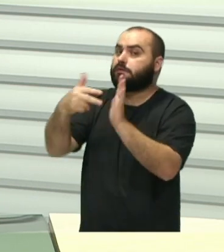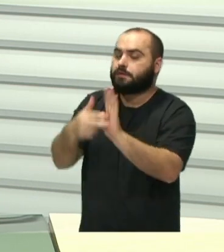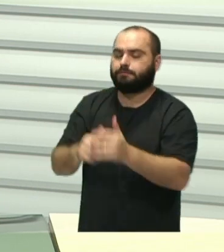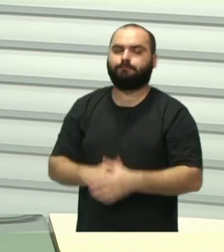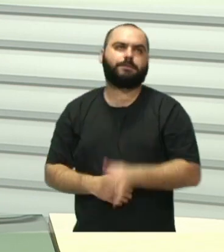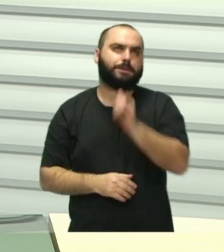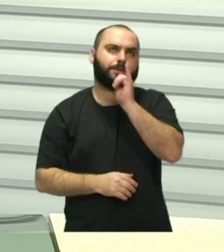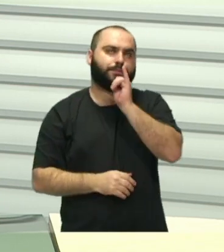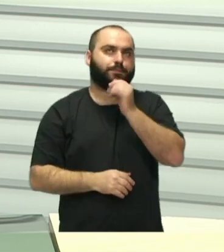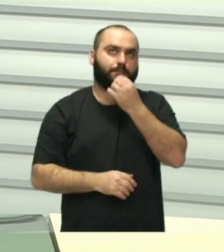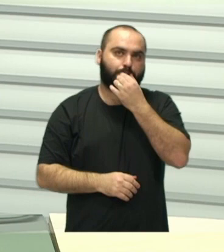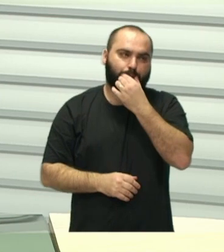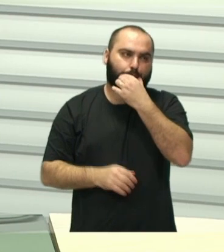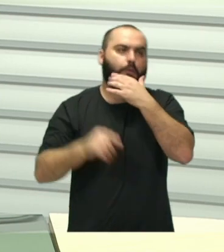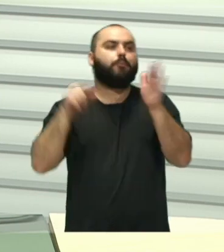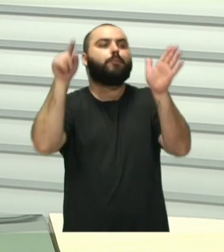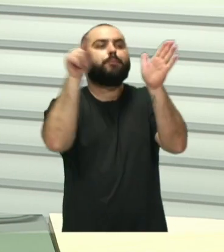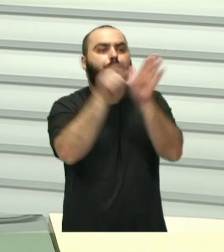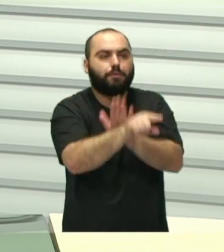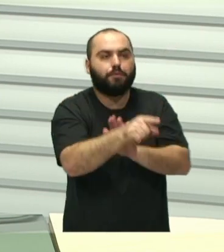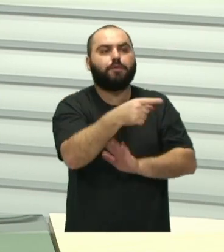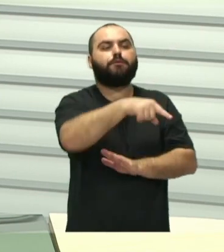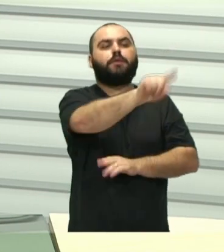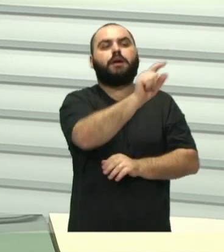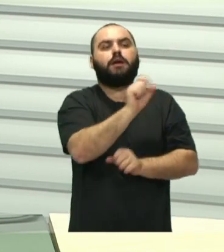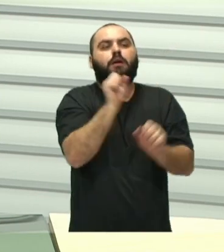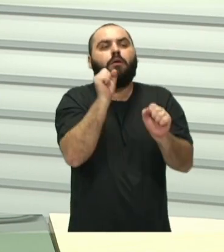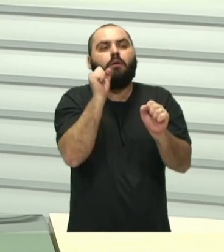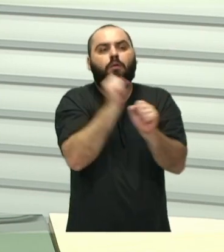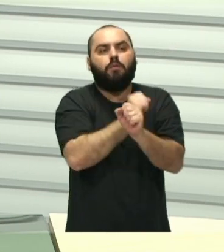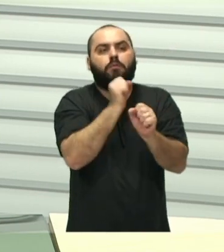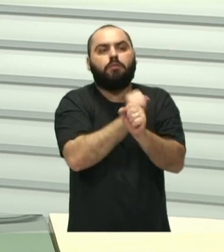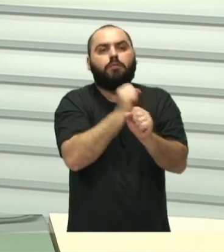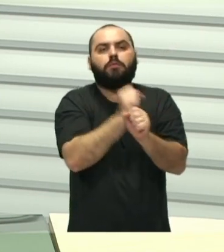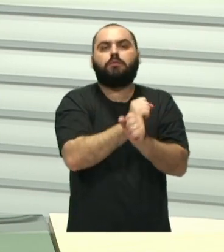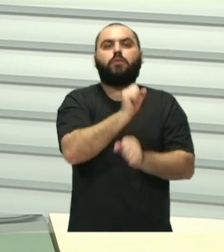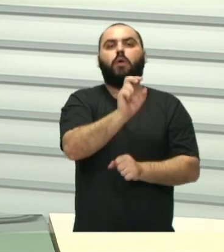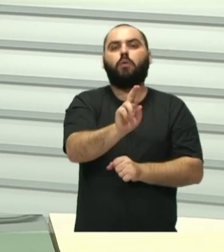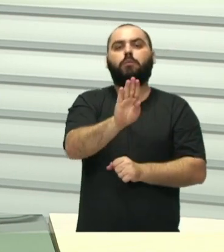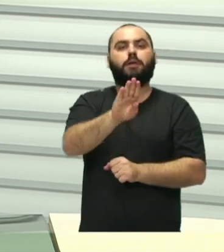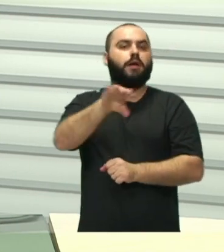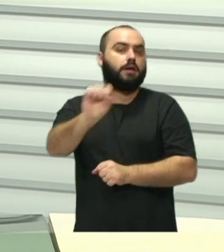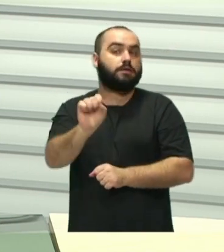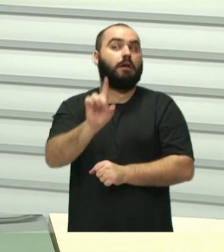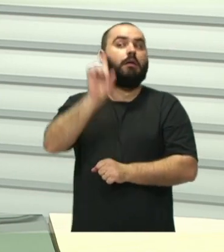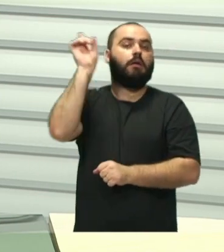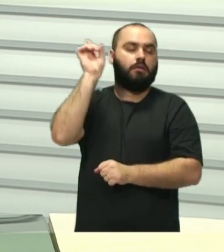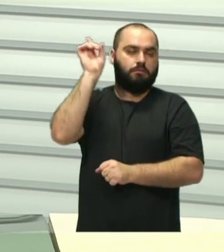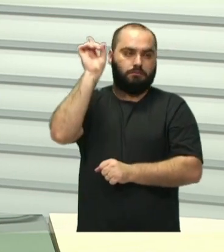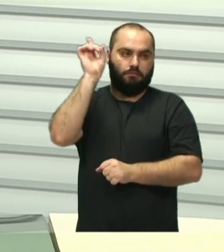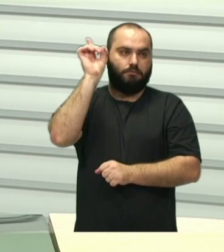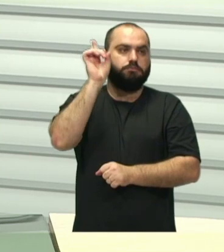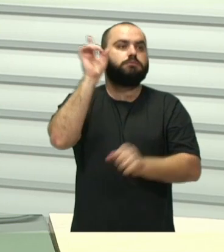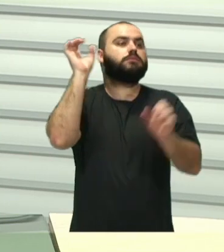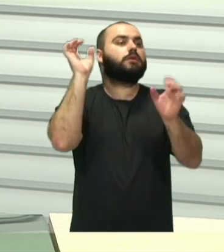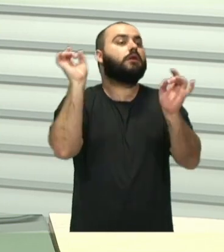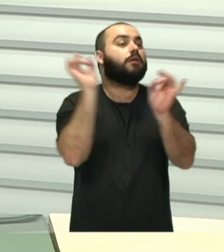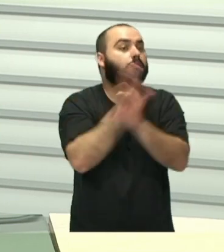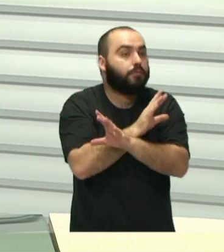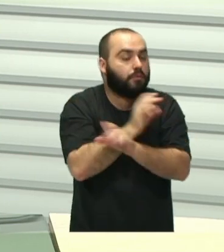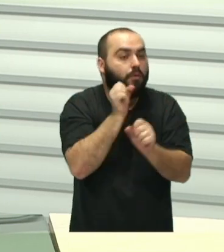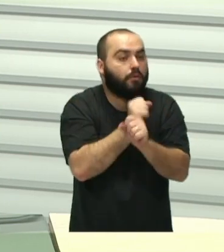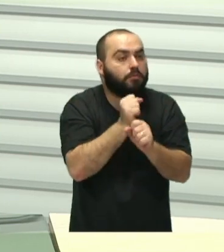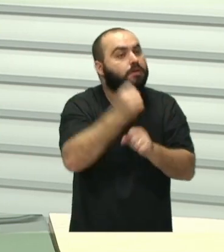perguntamos a quando vai concluir a obra da unidade C Oi e o prefeito respondia vai concluir